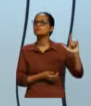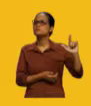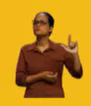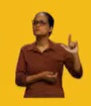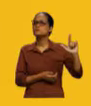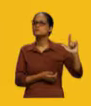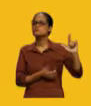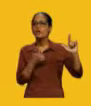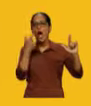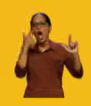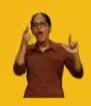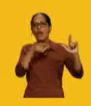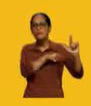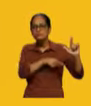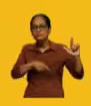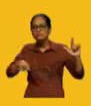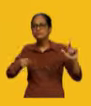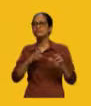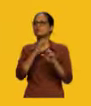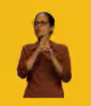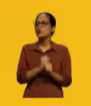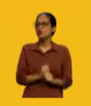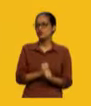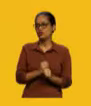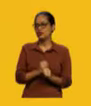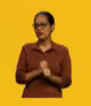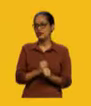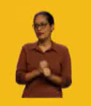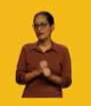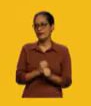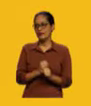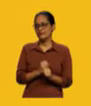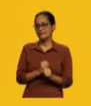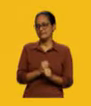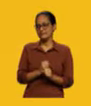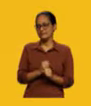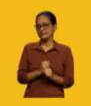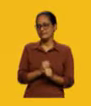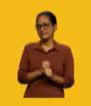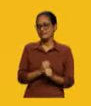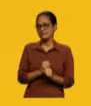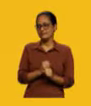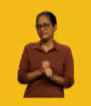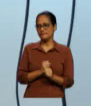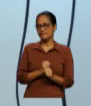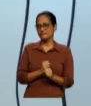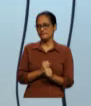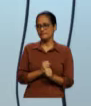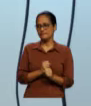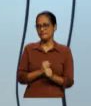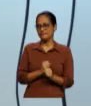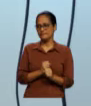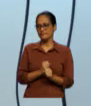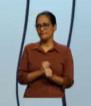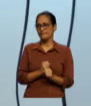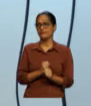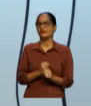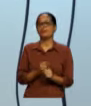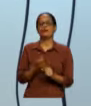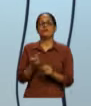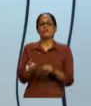multiplicando, deu 12.000. L à esquerda de C, oh, perdão, 50, que é o